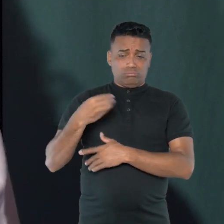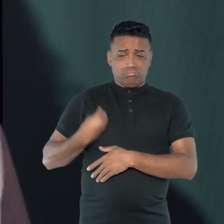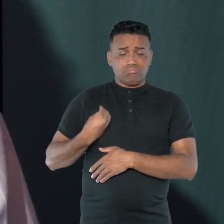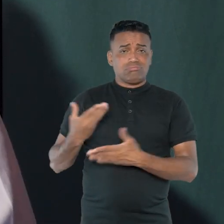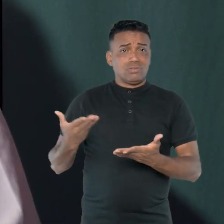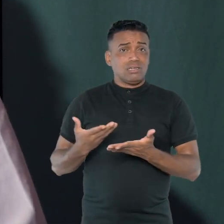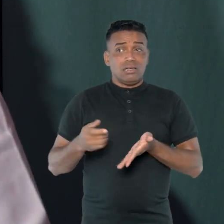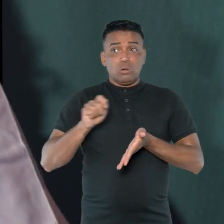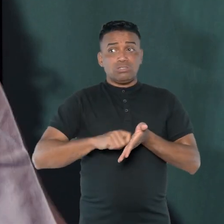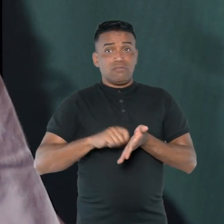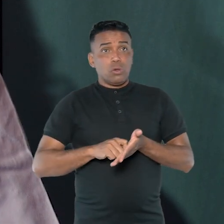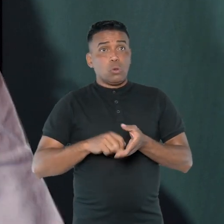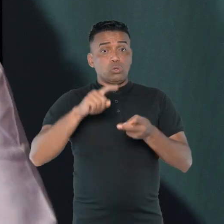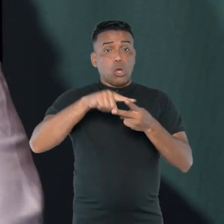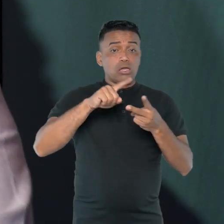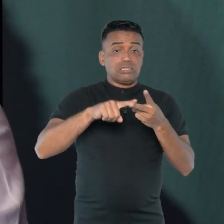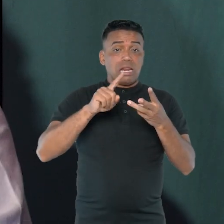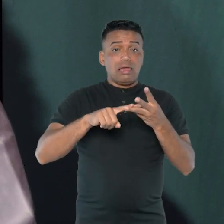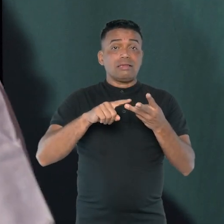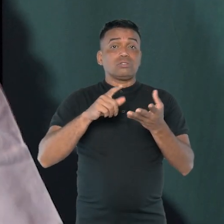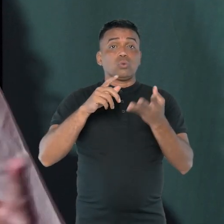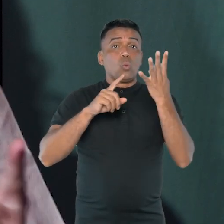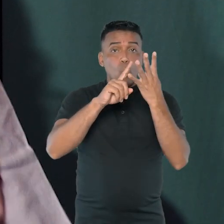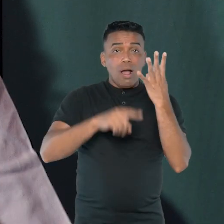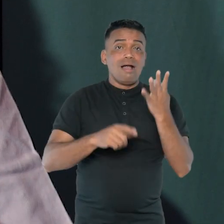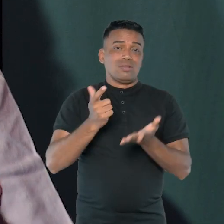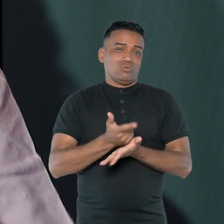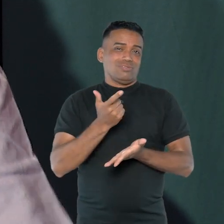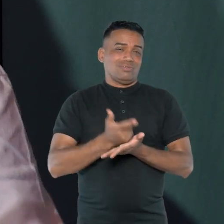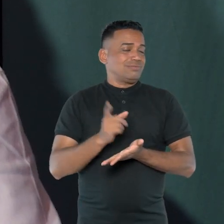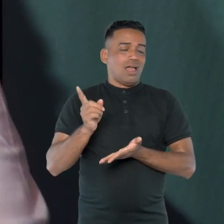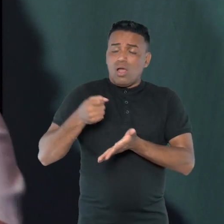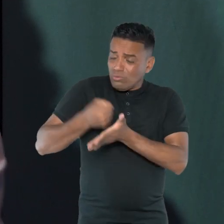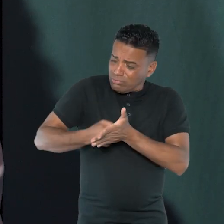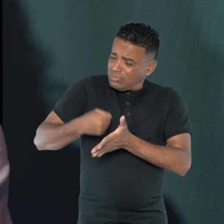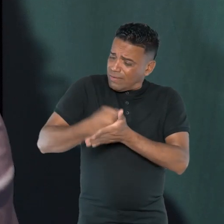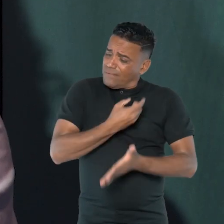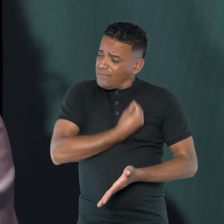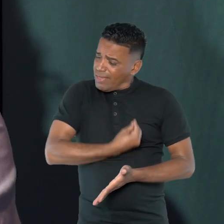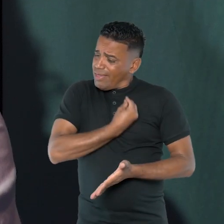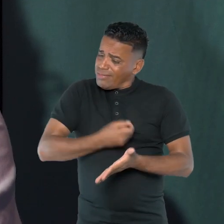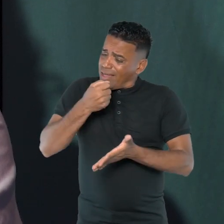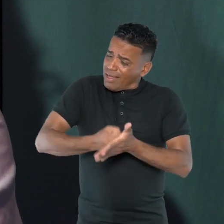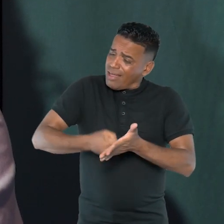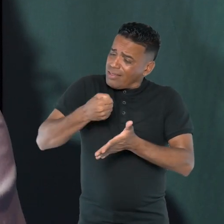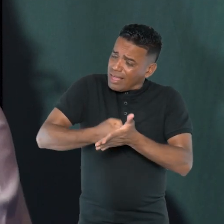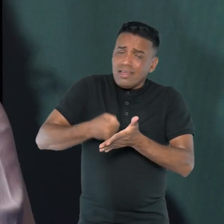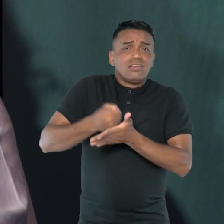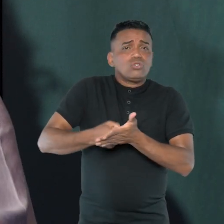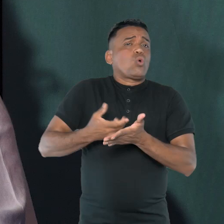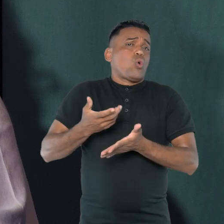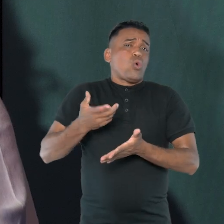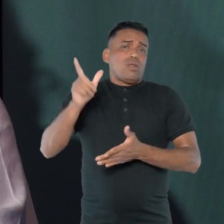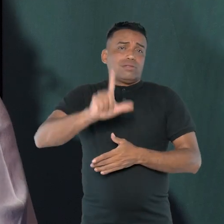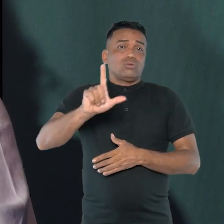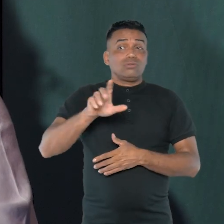2, 3 ou 4 livros. São pessoas que dedicaram a vida inteira à literatura. O Carlinhos